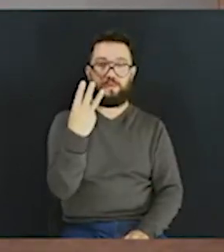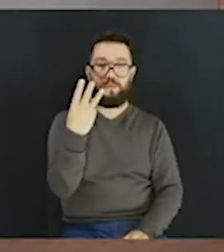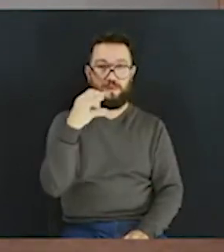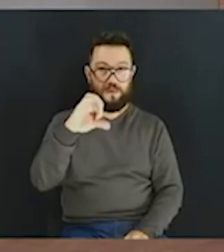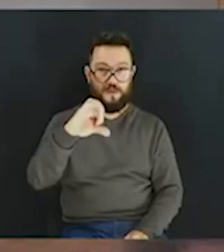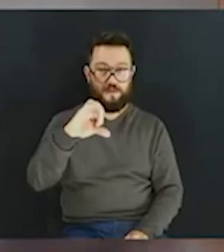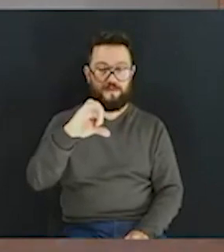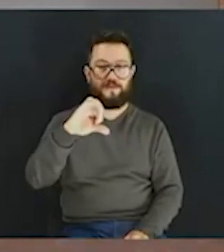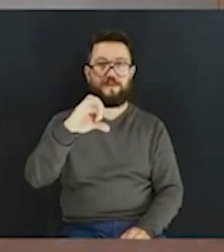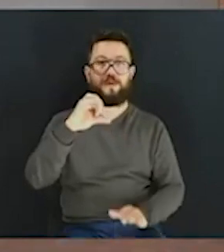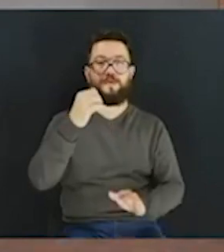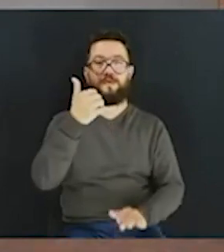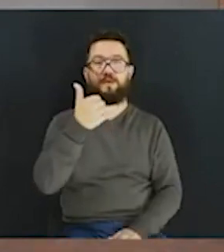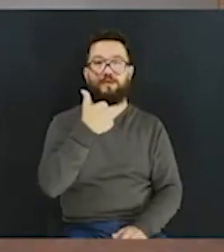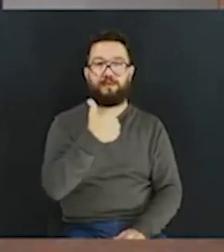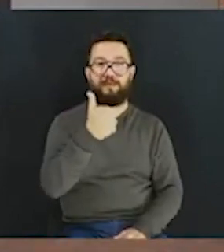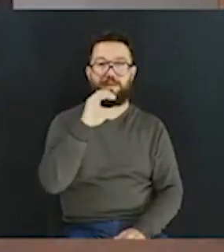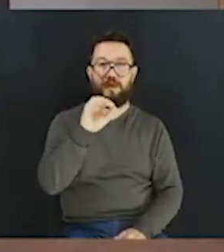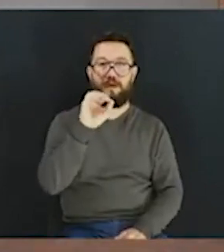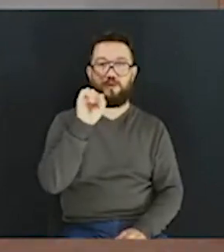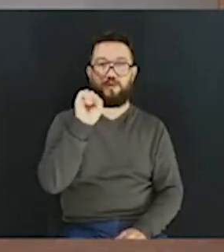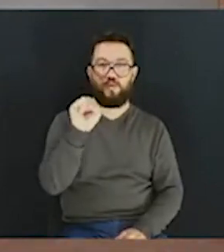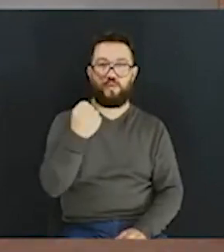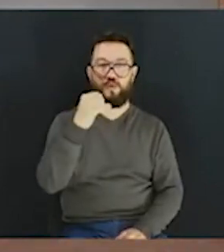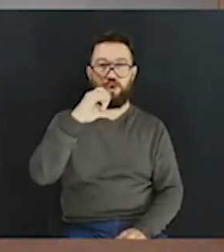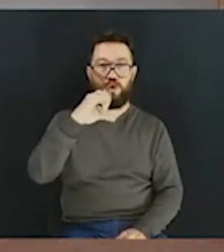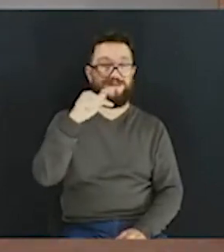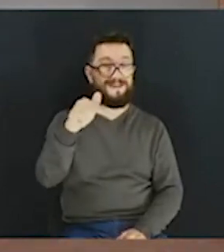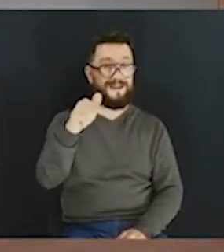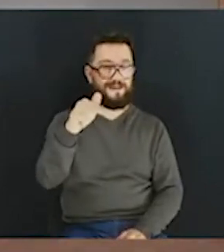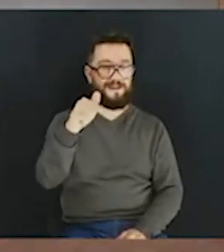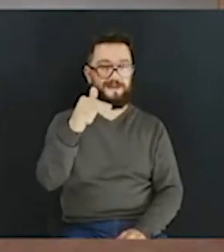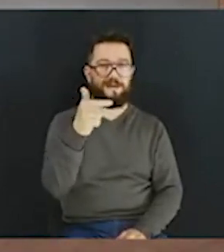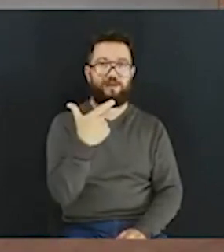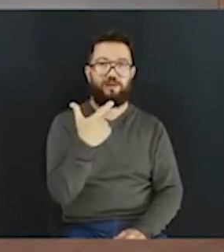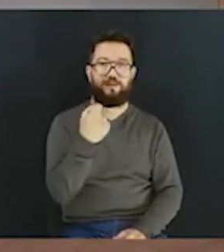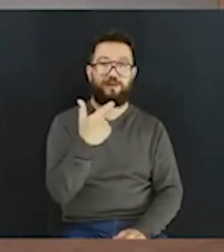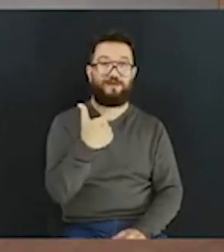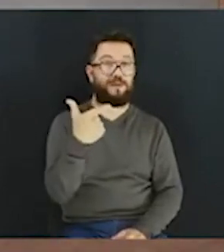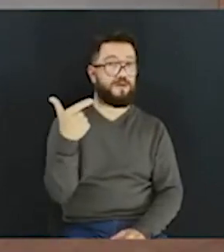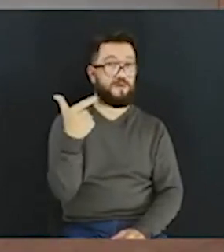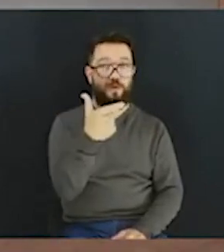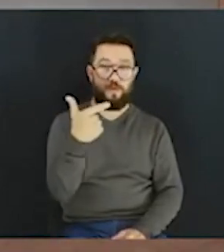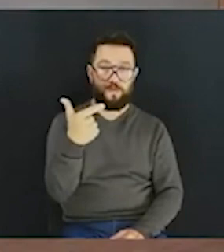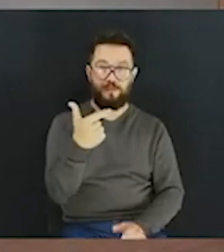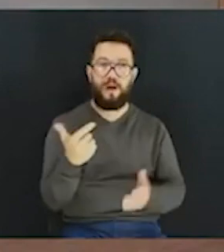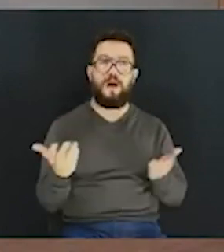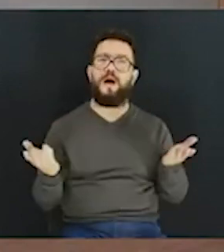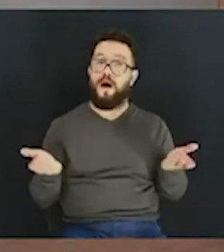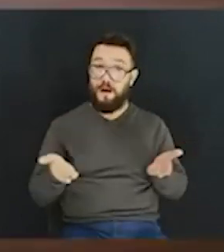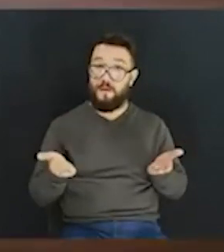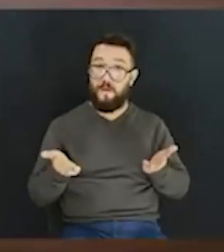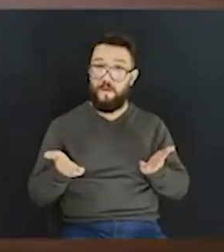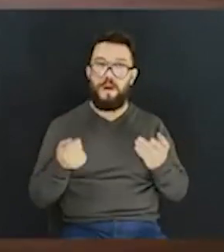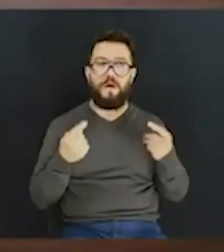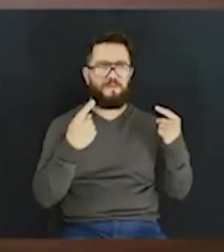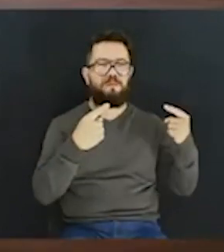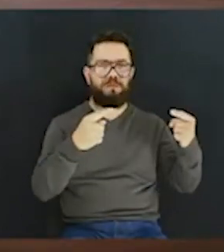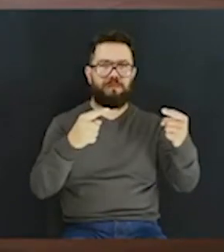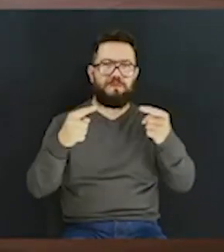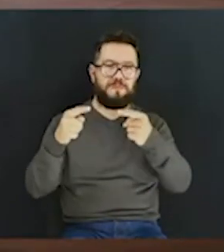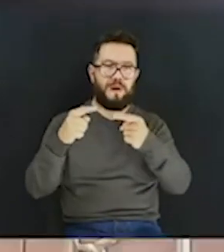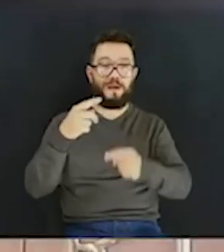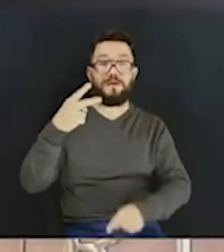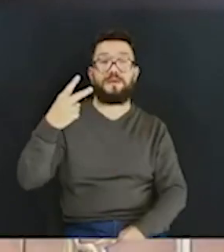Câmara, 10897, de 6 de 12 de 2022. A votação global e simbólica, maioria simples, segundo turno. Inscrito